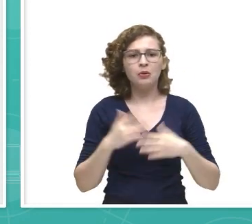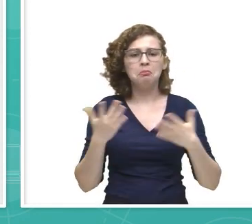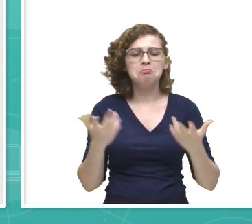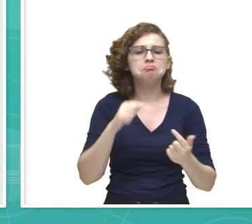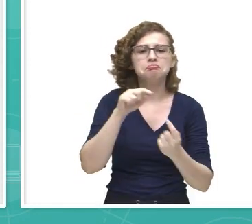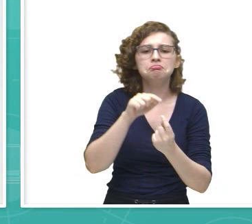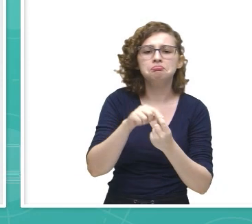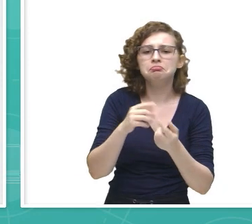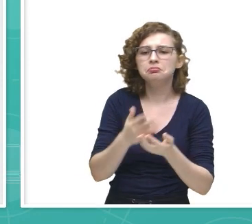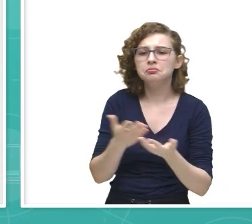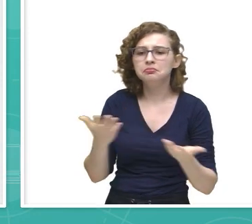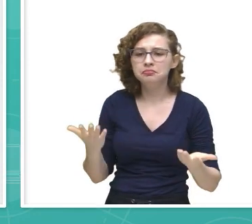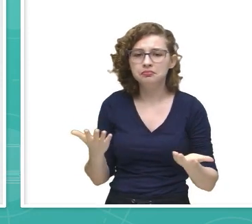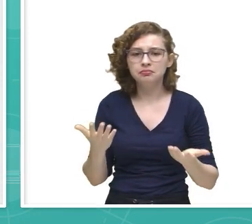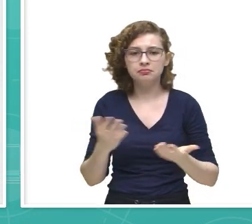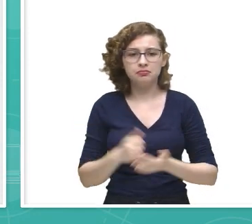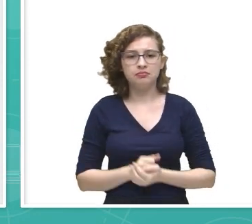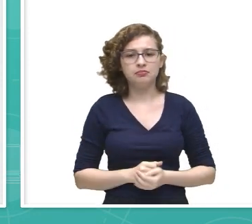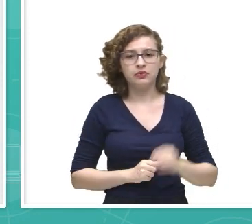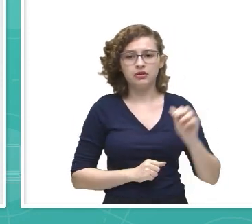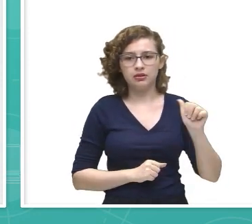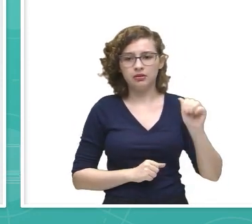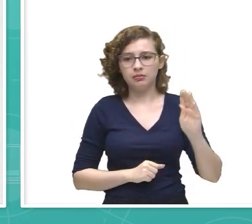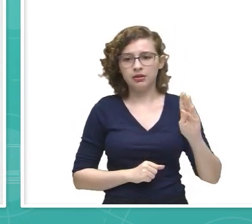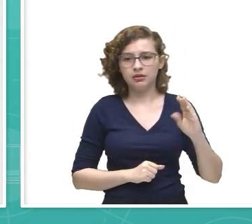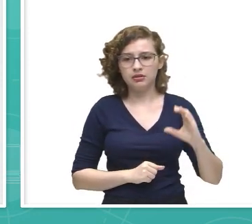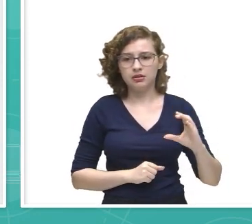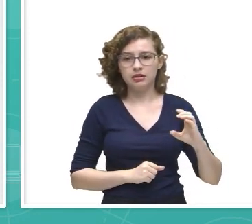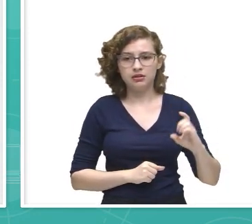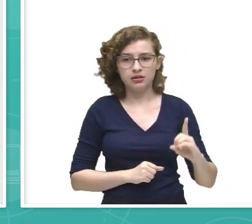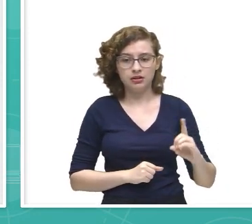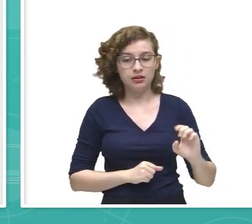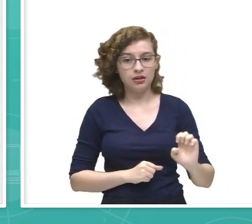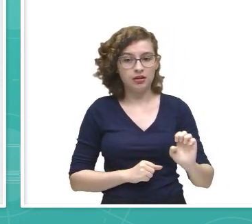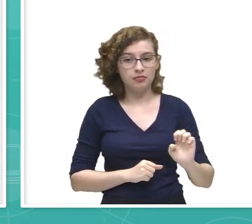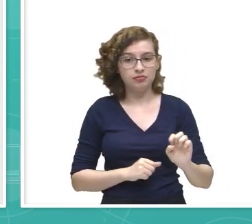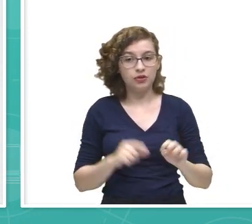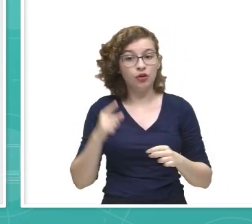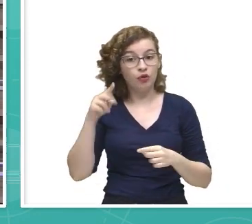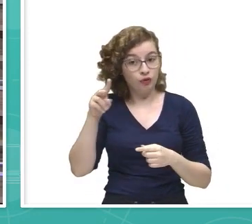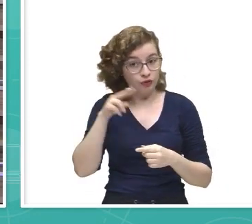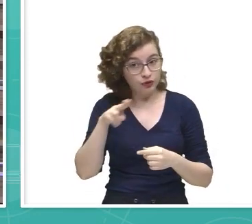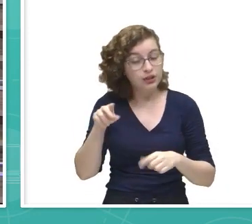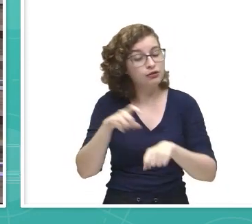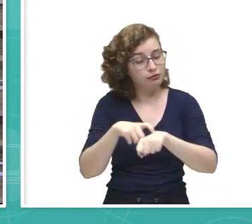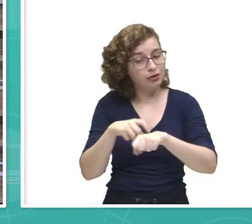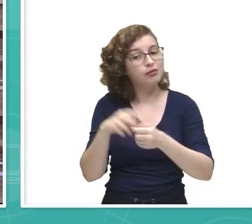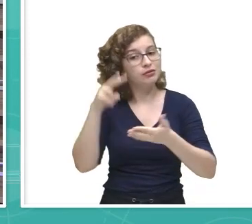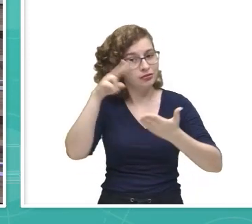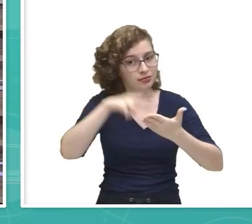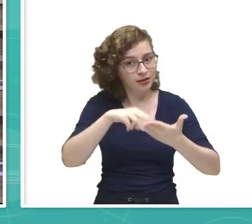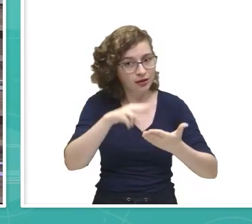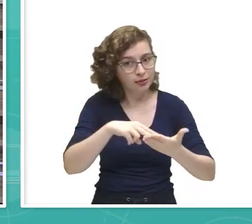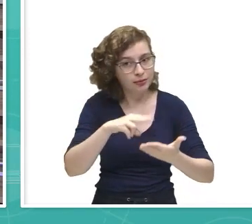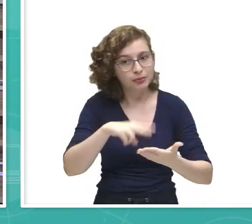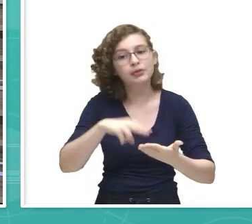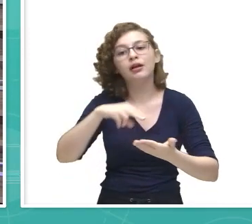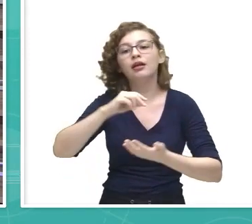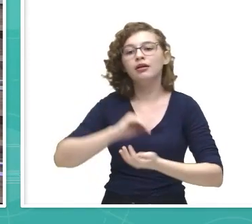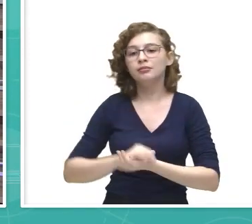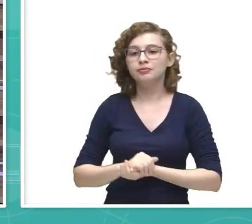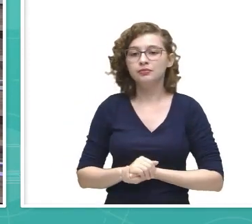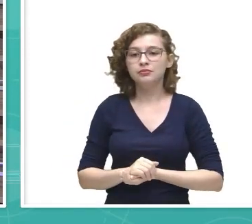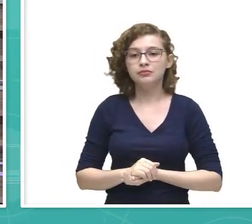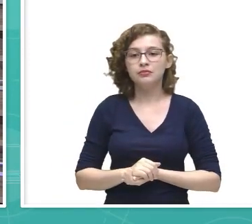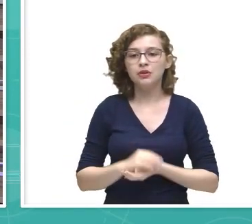Também foram cinco alternativas, vocês tiveram tempo de ler, refletir basicamente qual a alternativa que mais se aproximava e